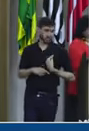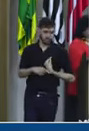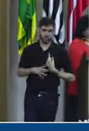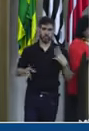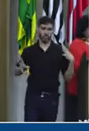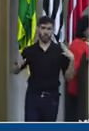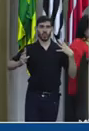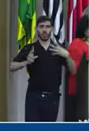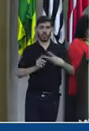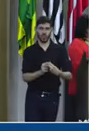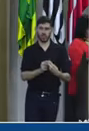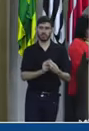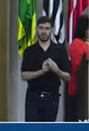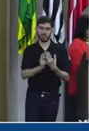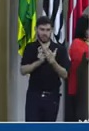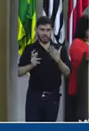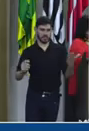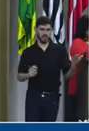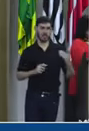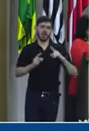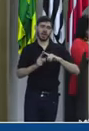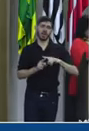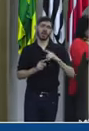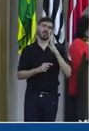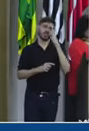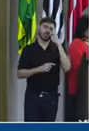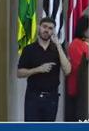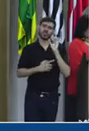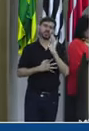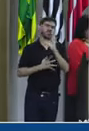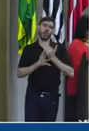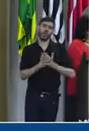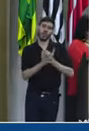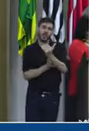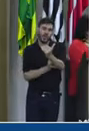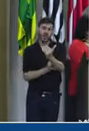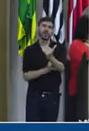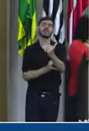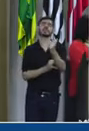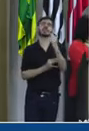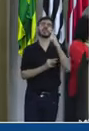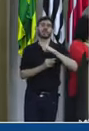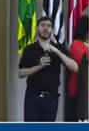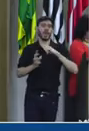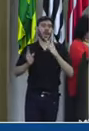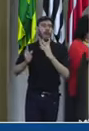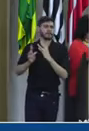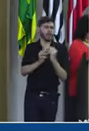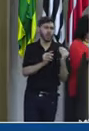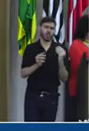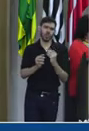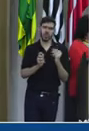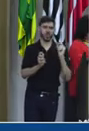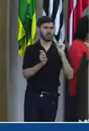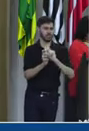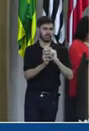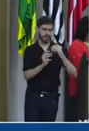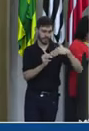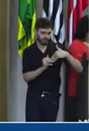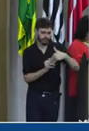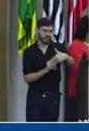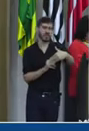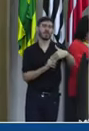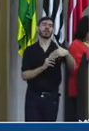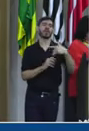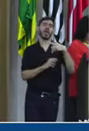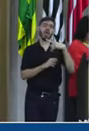todos vocês. Mas nós só estamos começando. Nós ainda temos muito, muito a fazer. E